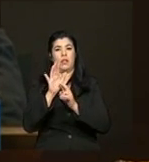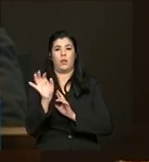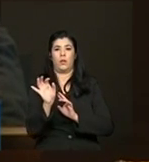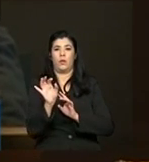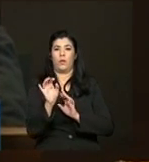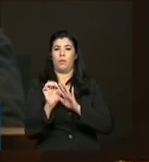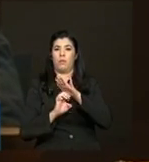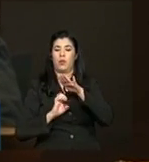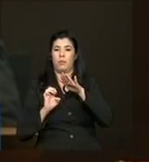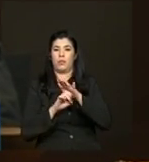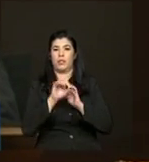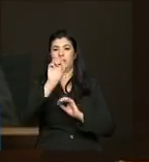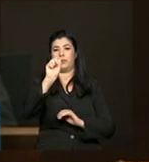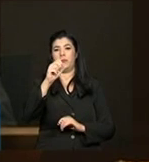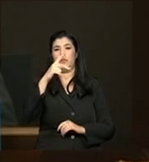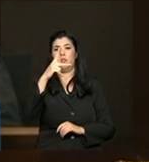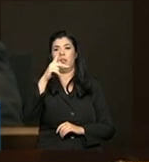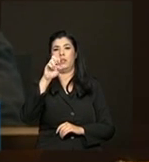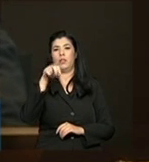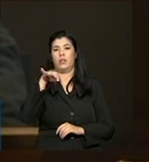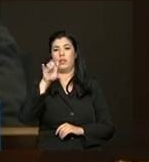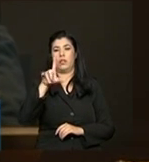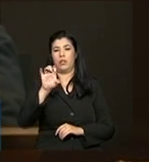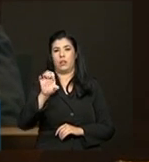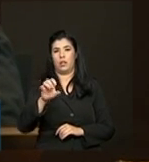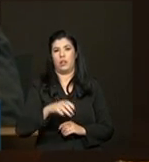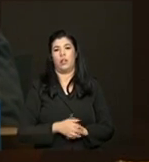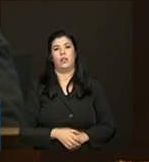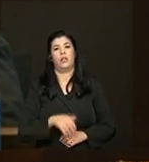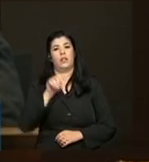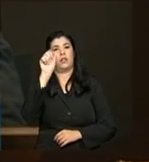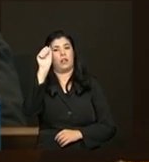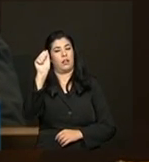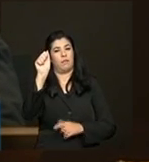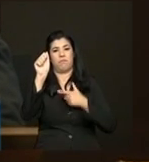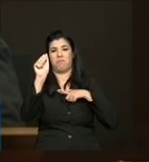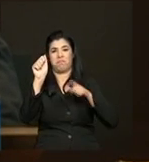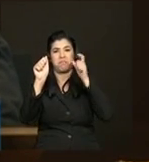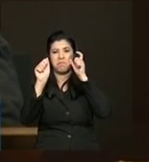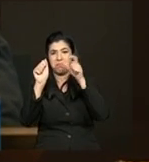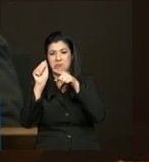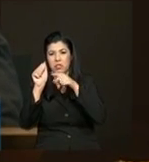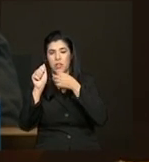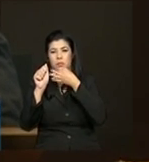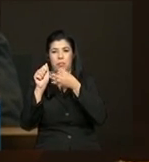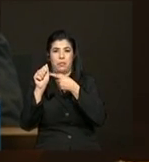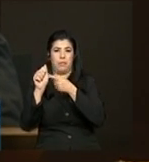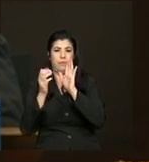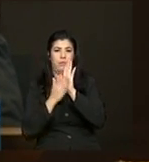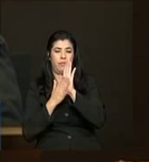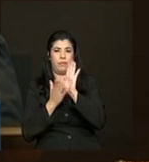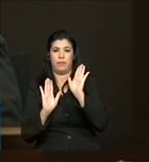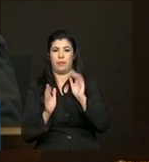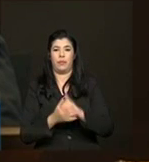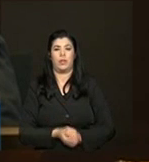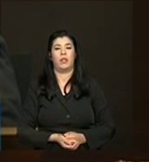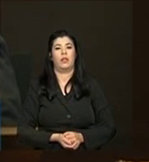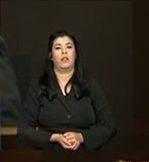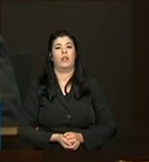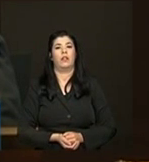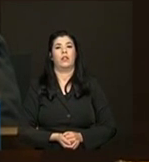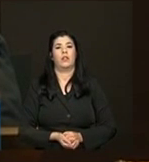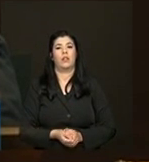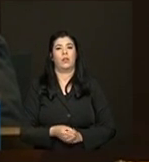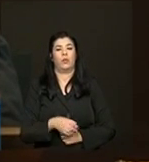Spinelli. Em relação ao leilão do lote A, declara que não possui interesse em apresentar a proposta. Em relação ao leilão